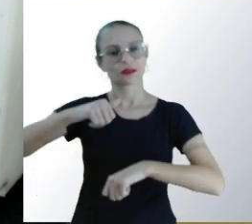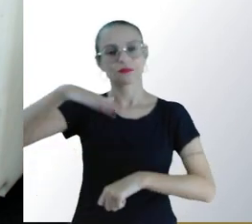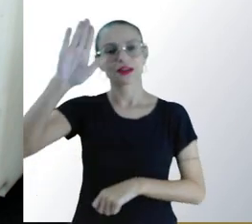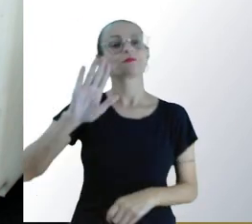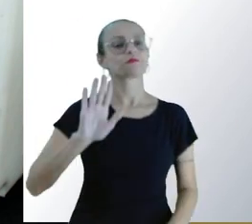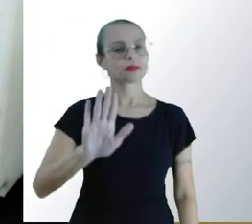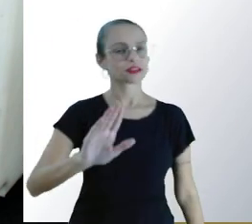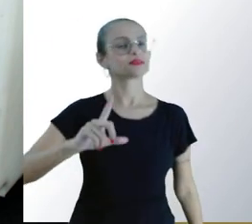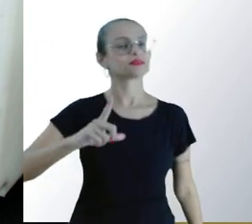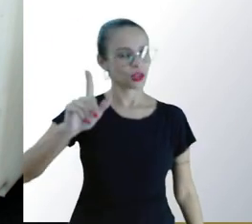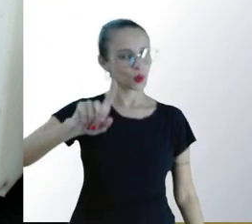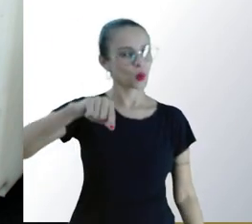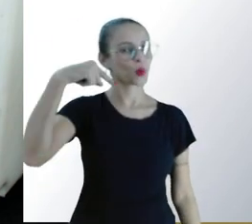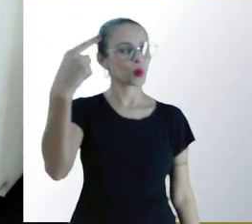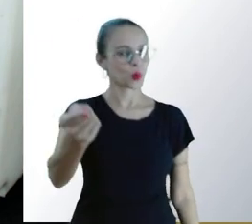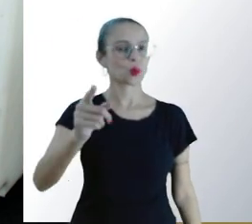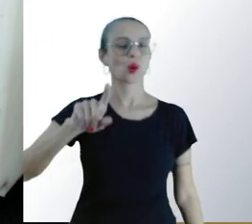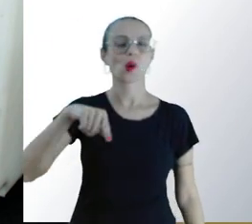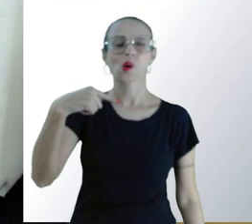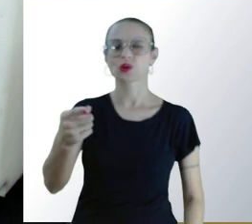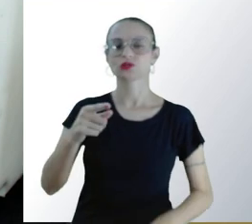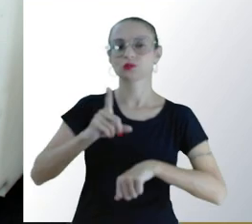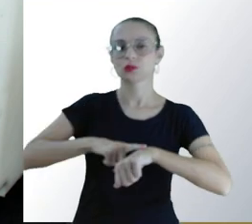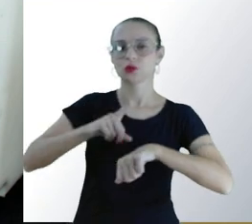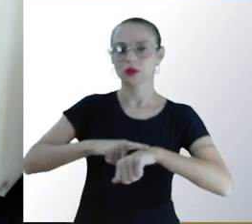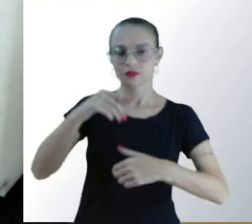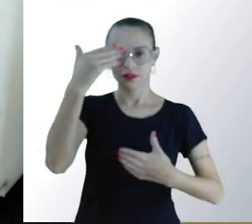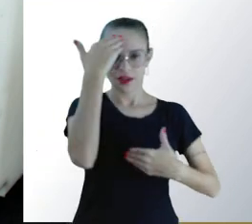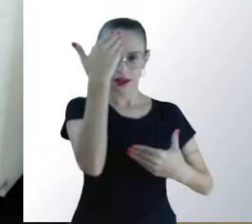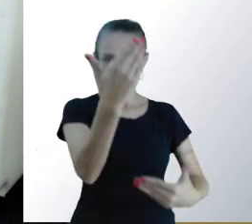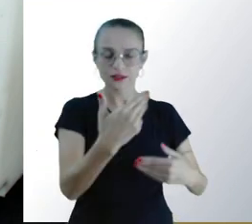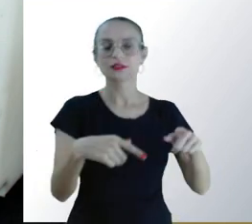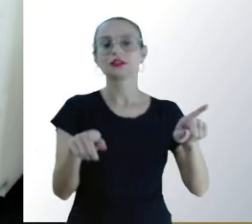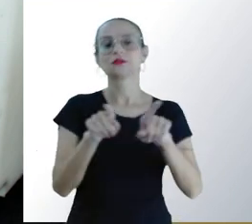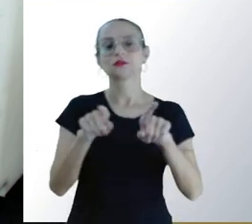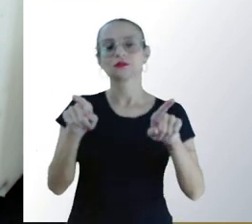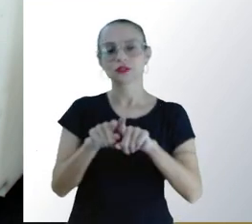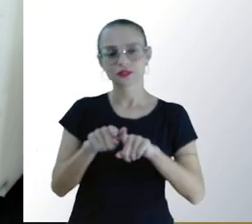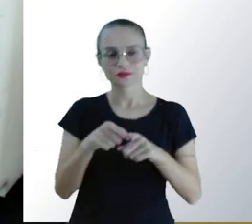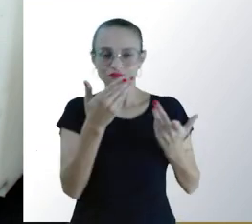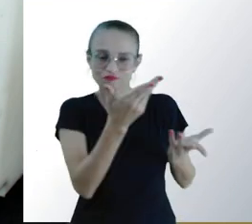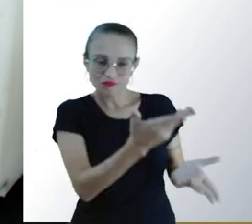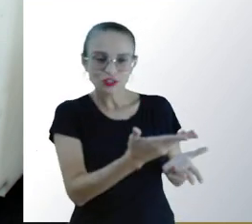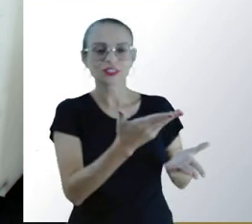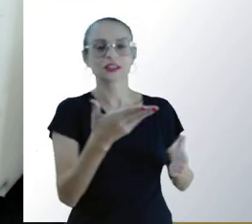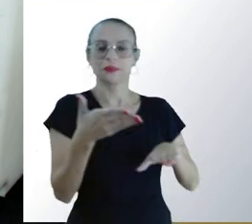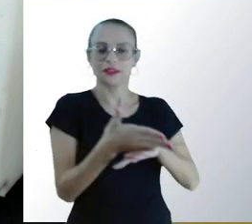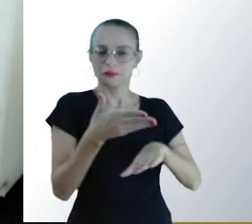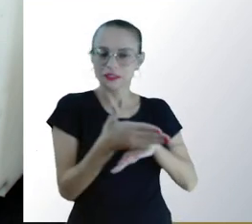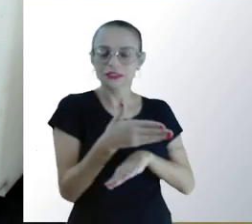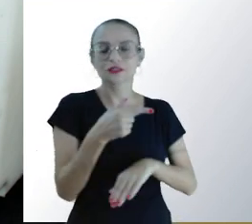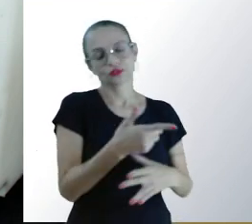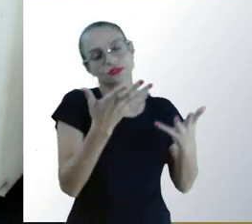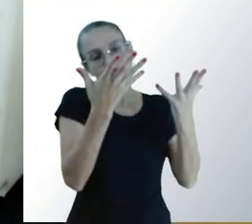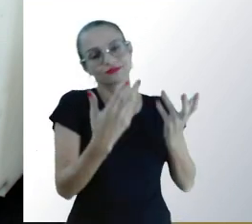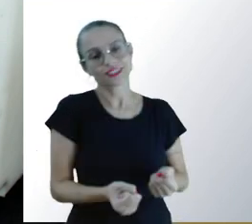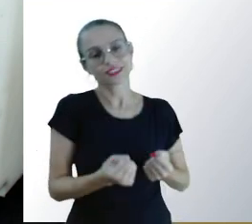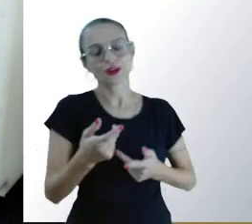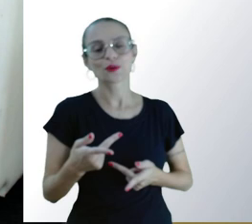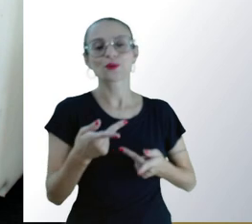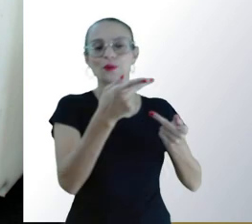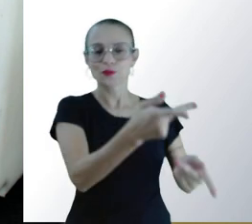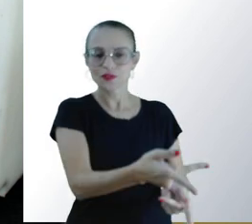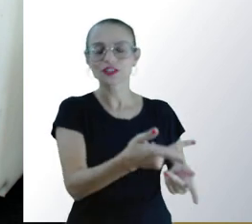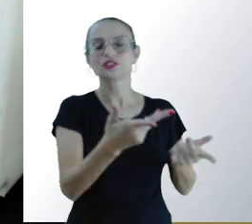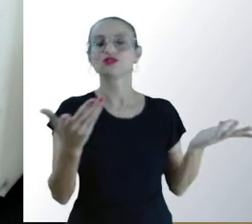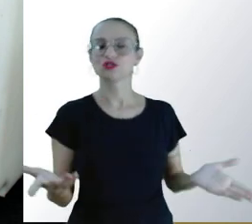vai ter outros momentos para conversar, né? Quero agradecer muito a sua participação aqui, por ter aceitado o nosso convite,